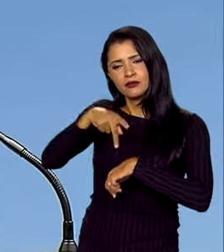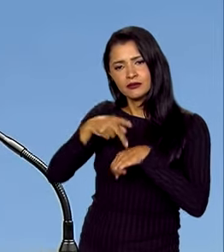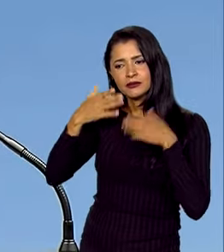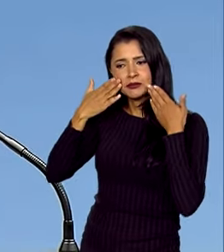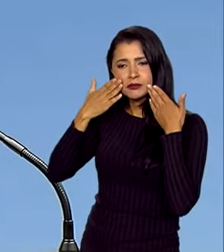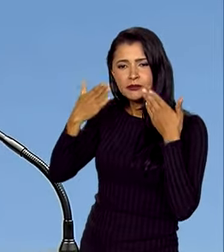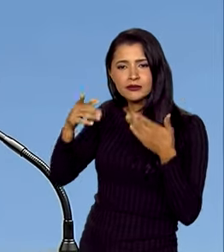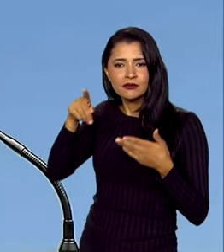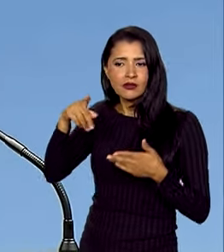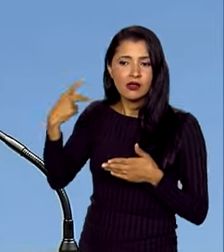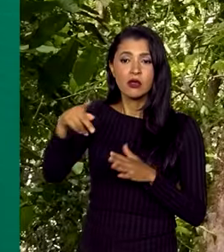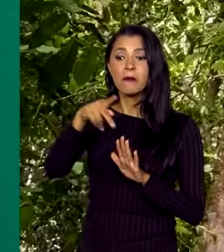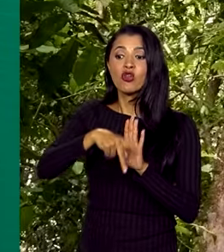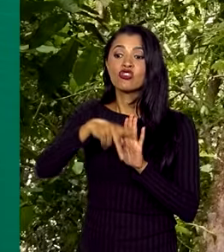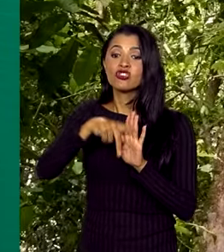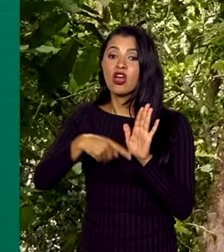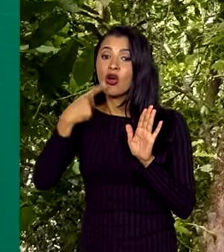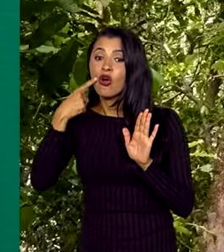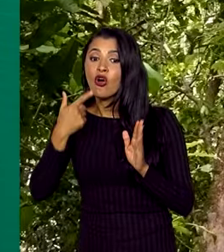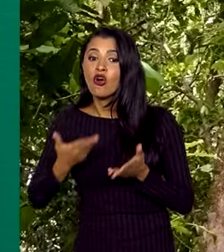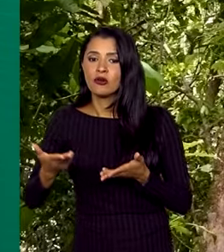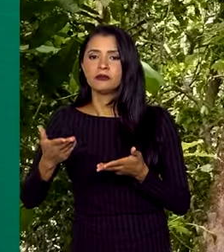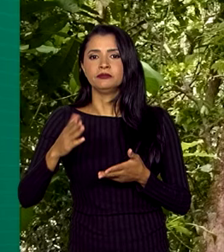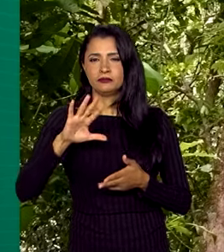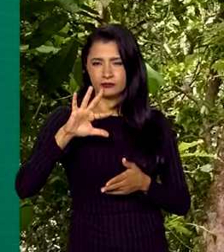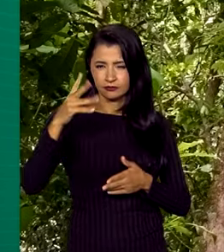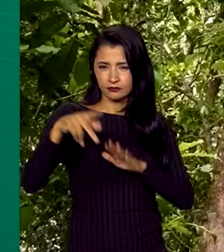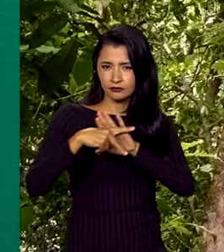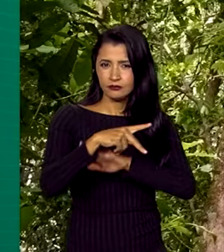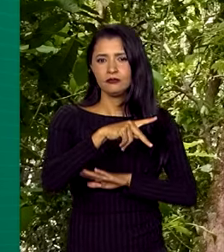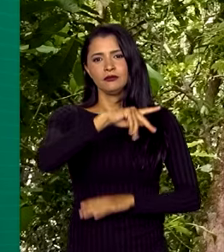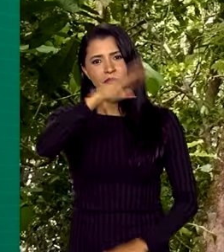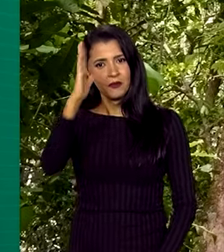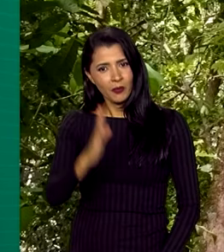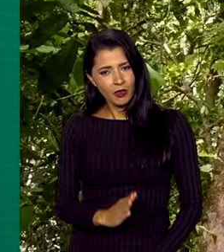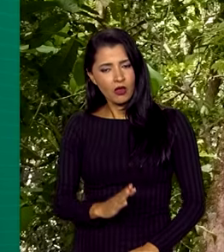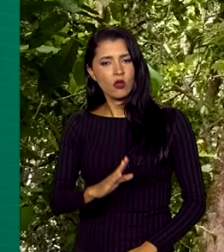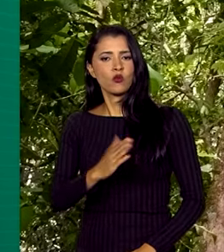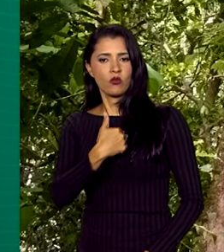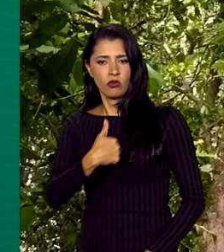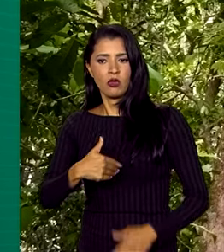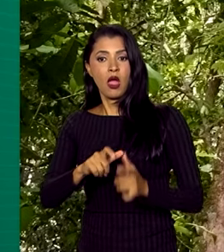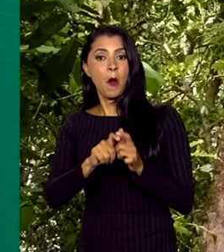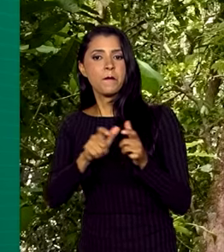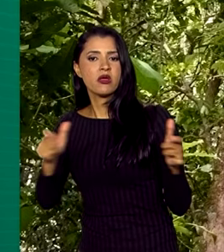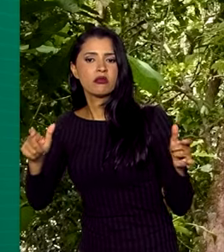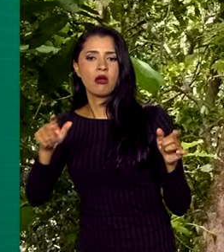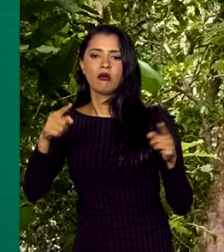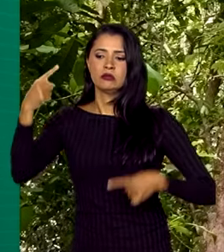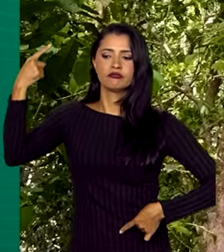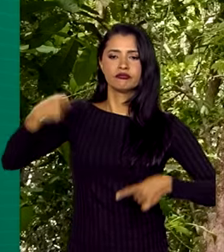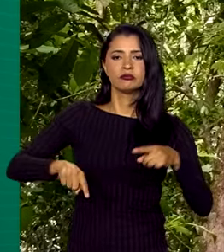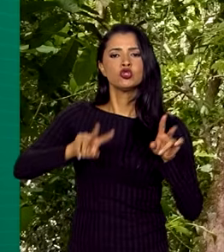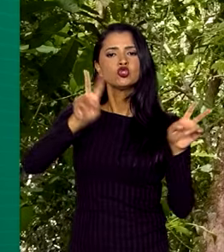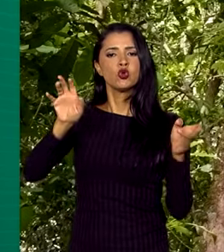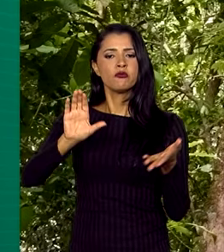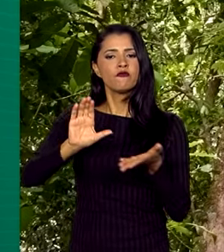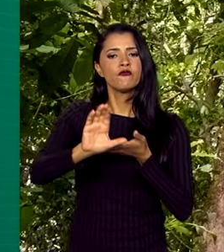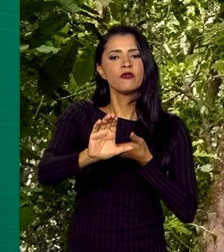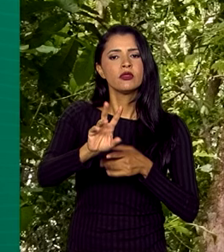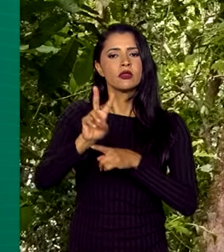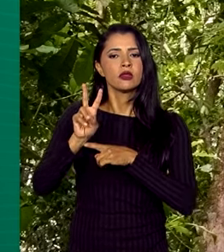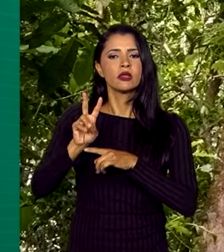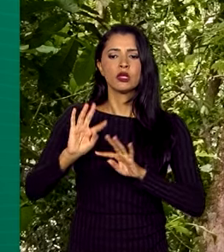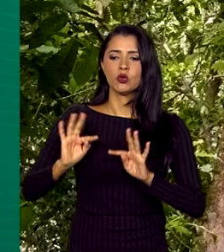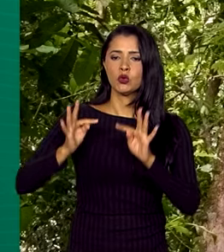aí os seus projetos. Além das soluções brasileiras, o governo quer ampliar o debate sobre financiamento, tecnologia